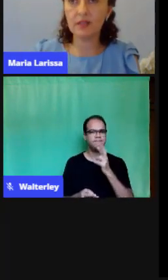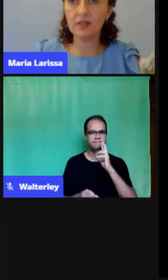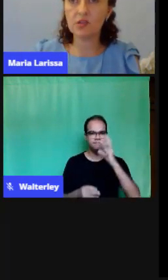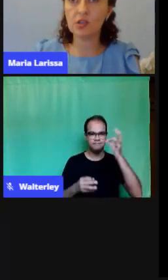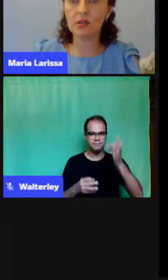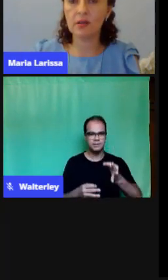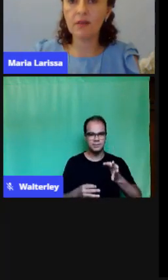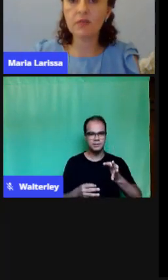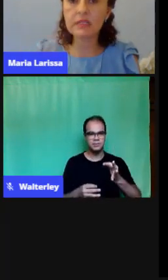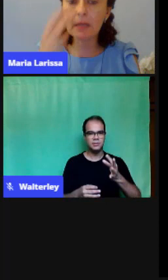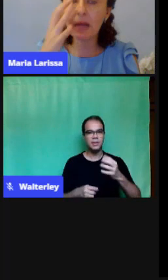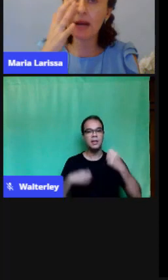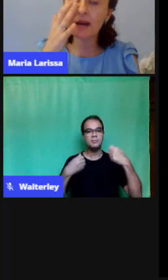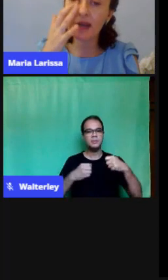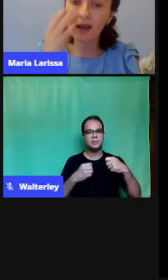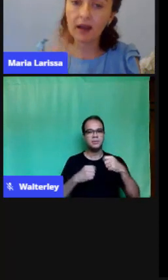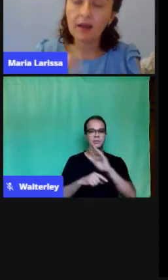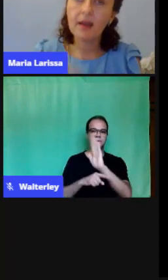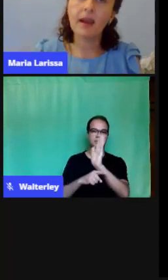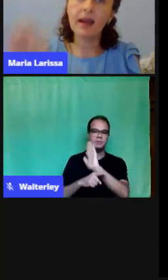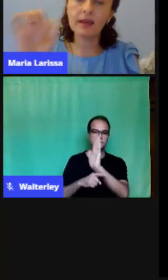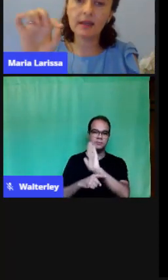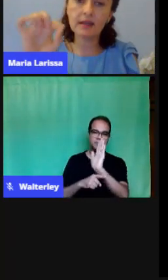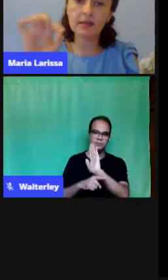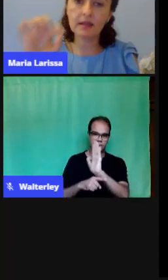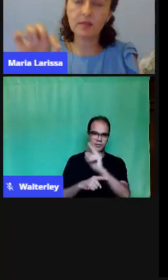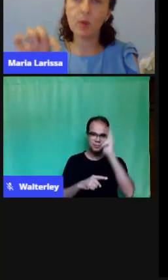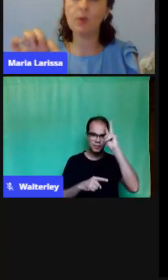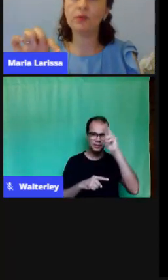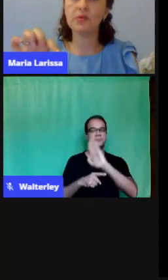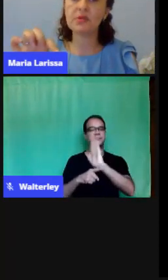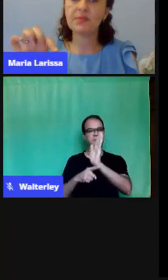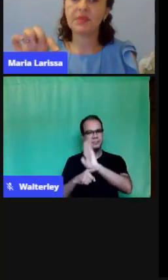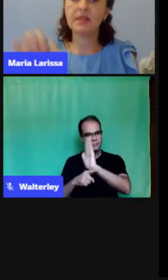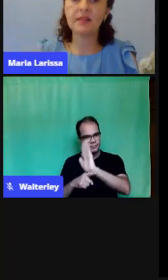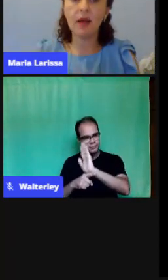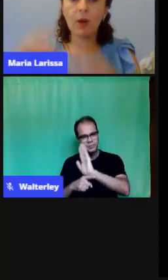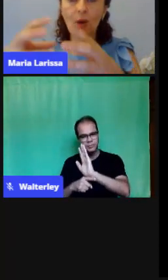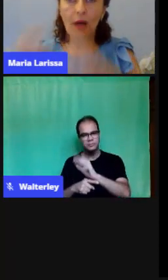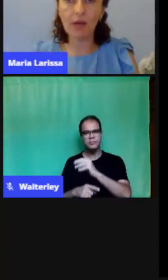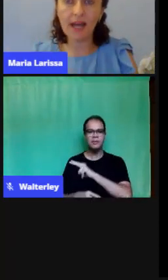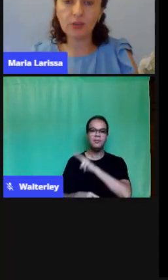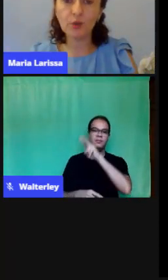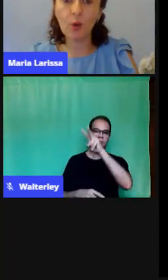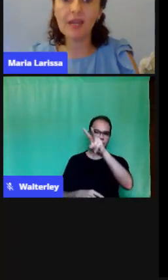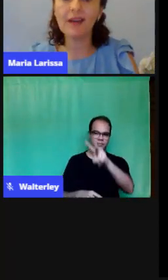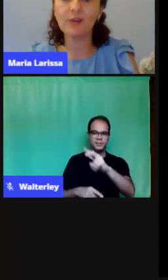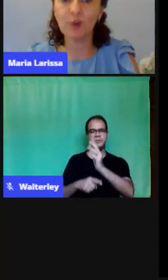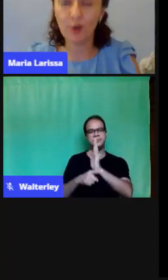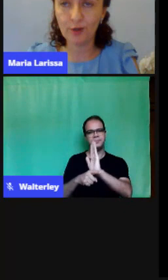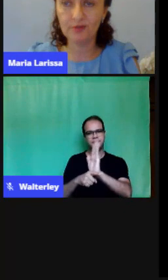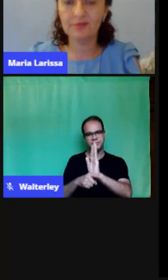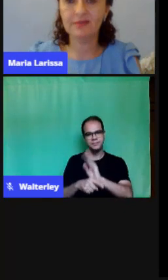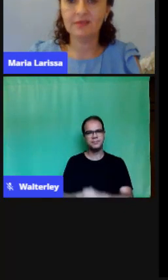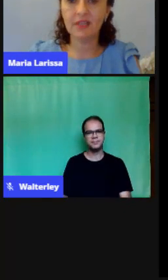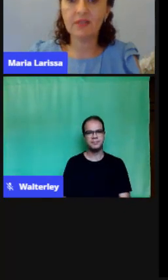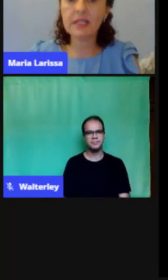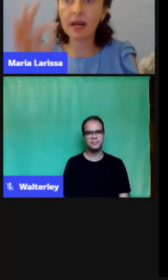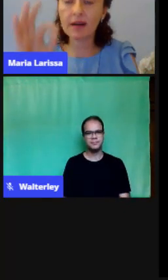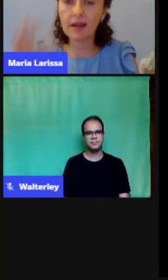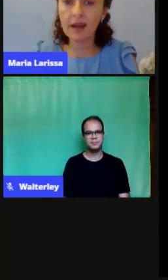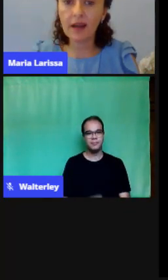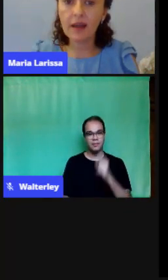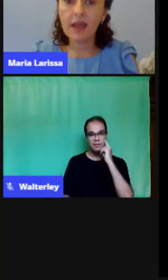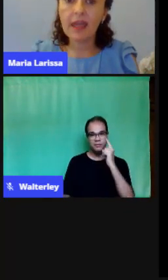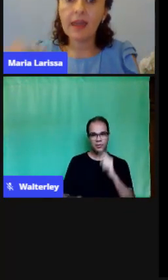muito importante, né? Você marcar lá naqueles 3 pontos, que está ao lado do obrigatório, né?